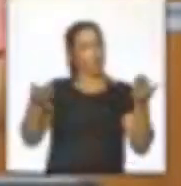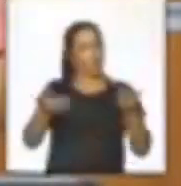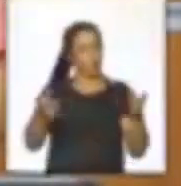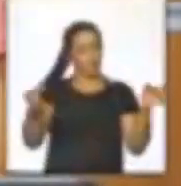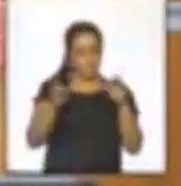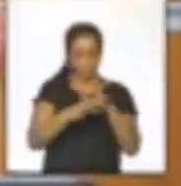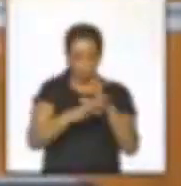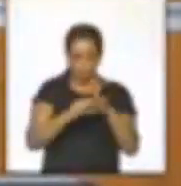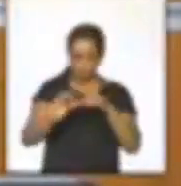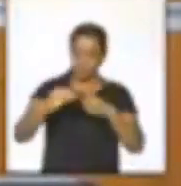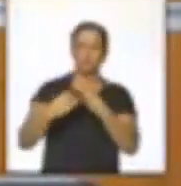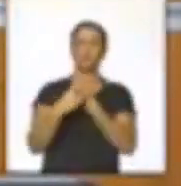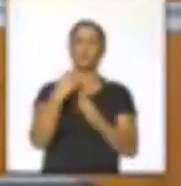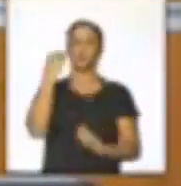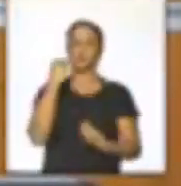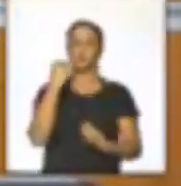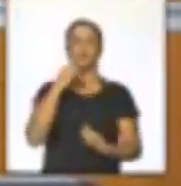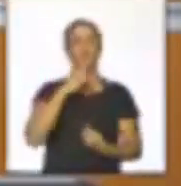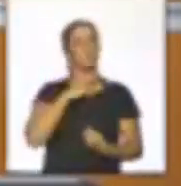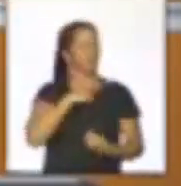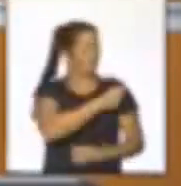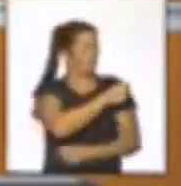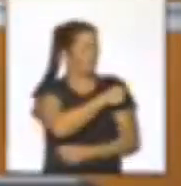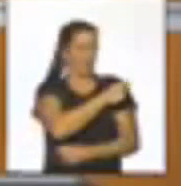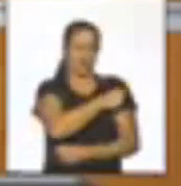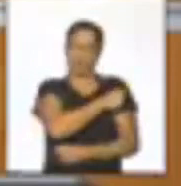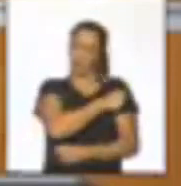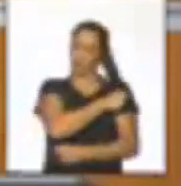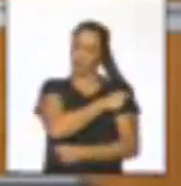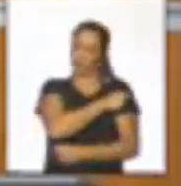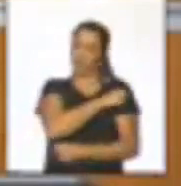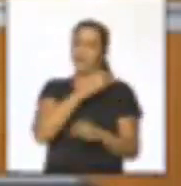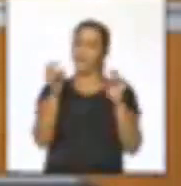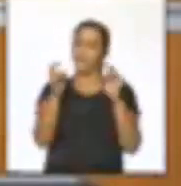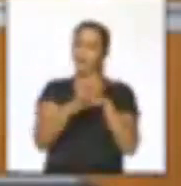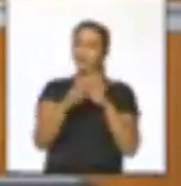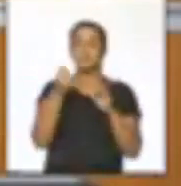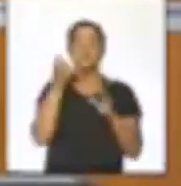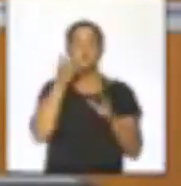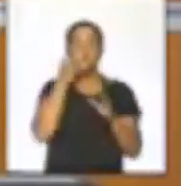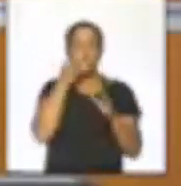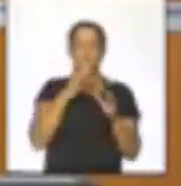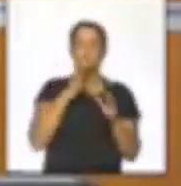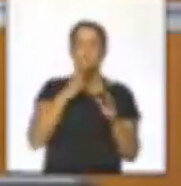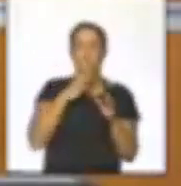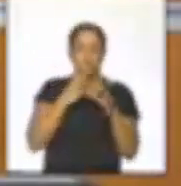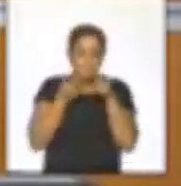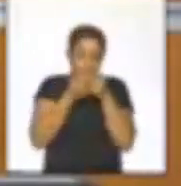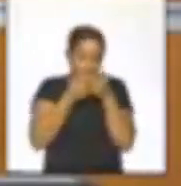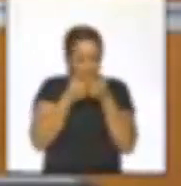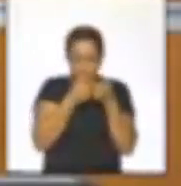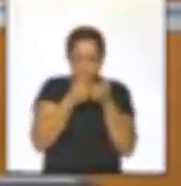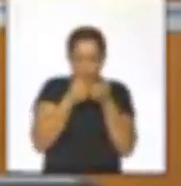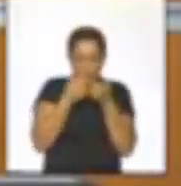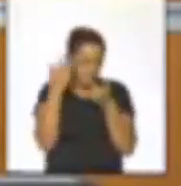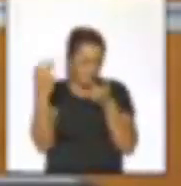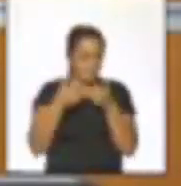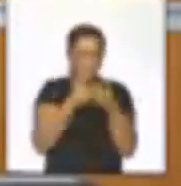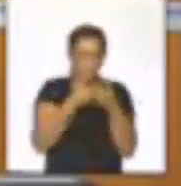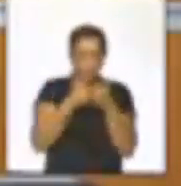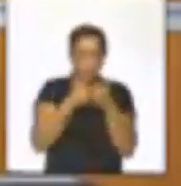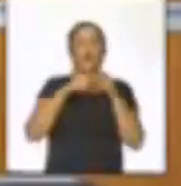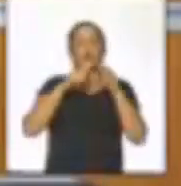Acabaram de dar uma sugestão aqui. Aqueles alunos que dominam aí o smartphone, tem a opção aí de você printar a